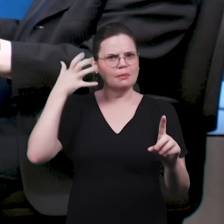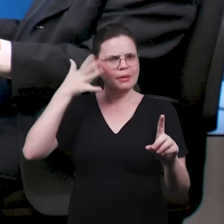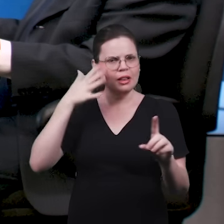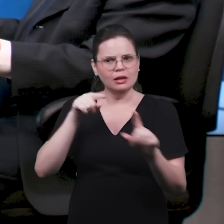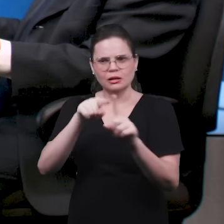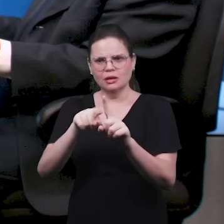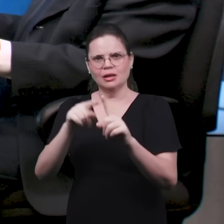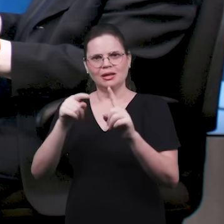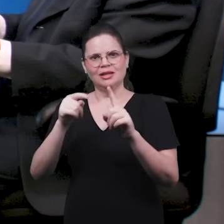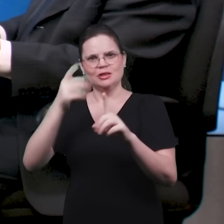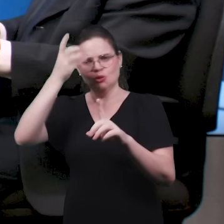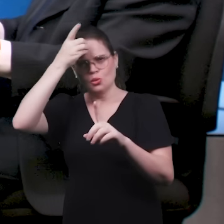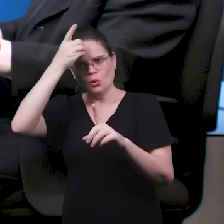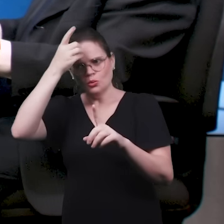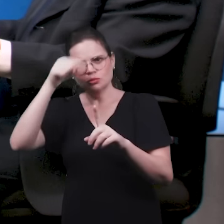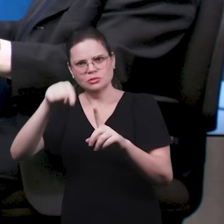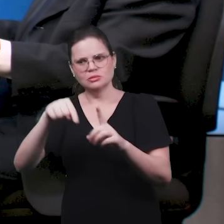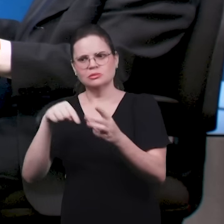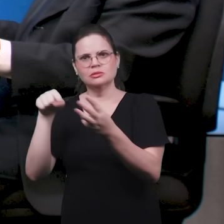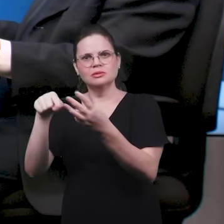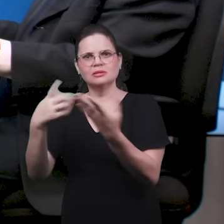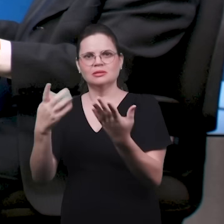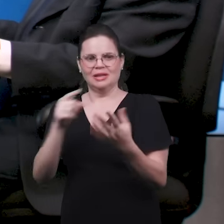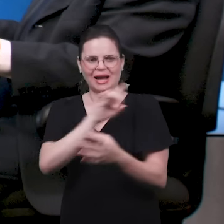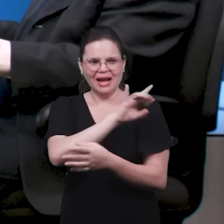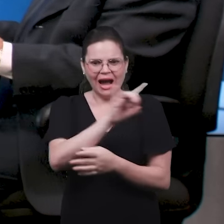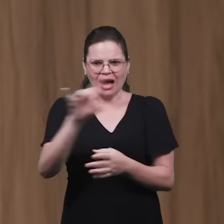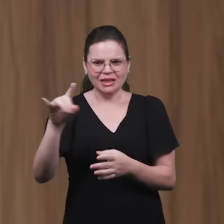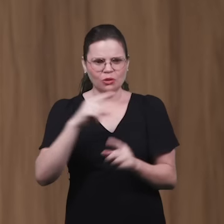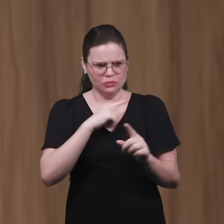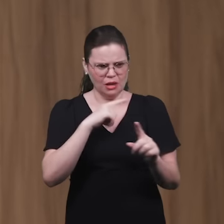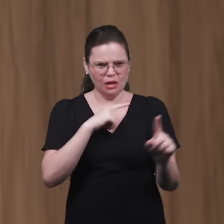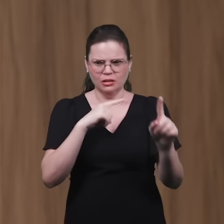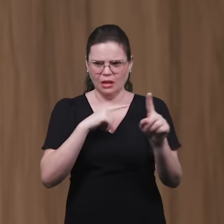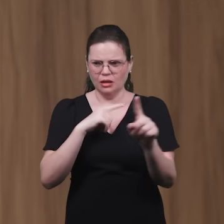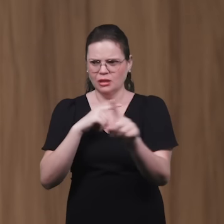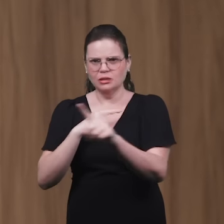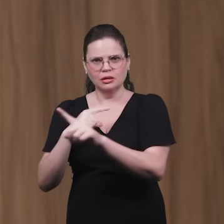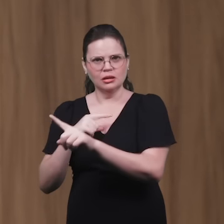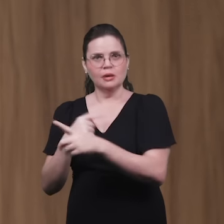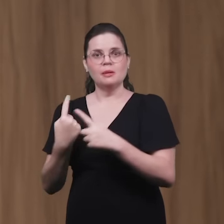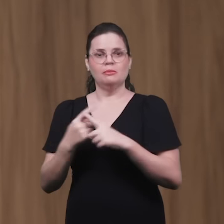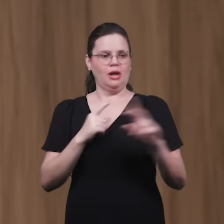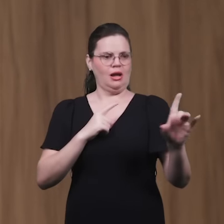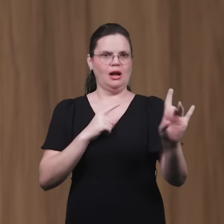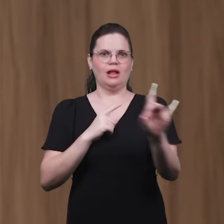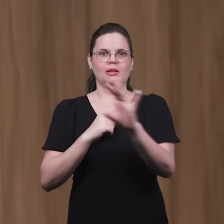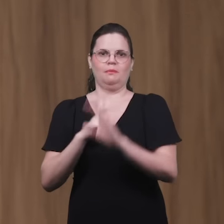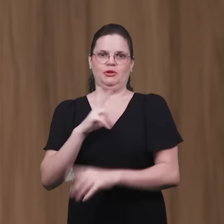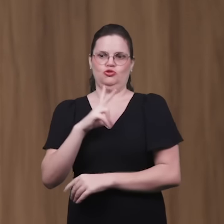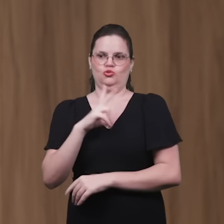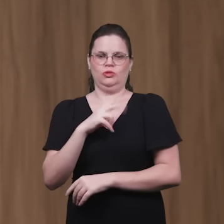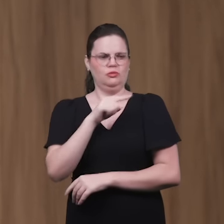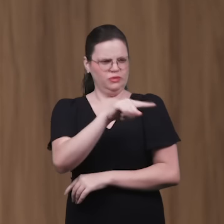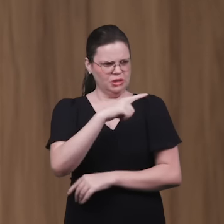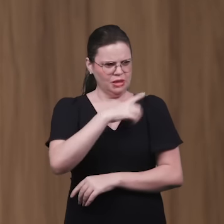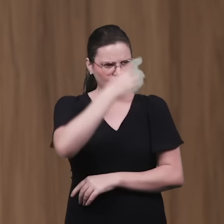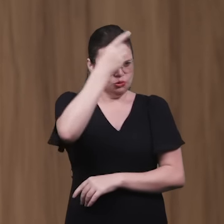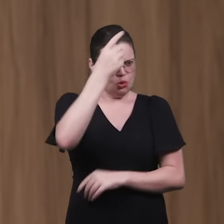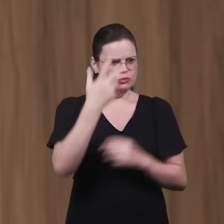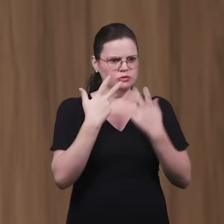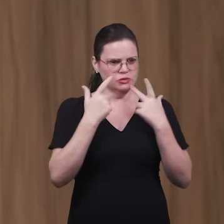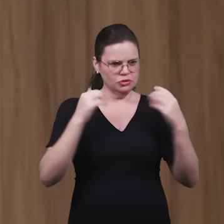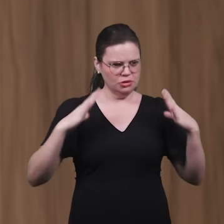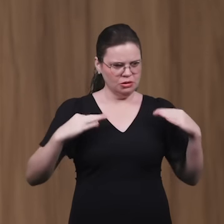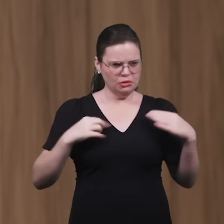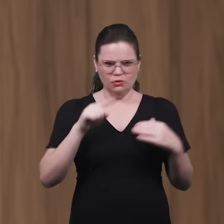instrução de Paulo, quando ele fala cada um de vós tem, então ele está falando na contribuição individual. Então um irmão tem um dom de língua, o outro irmão tem um